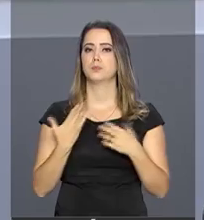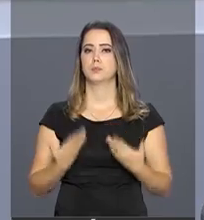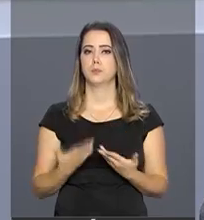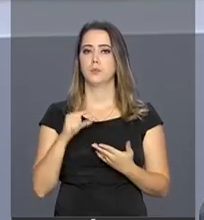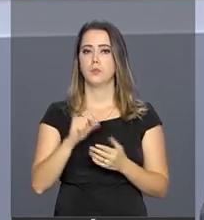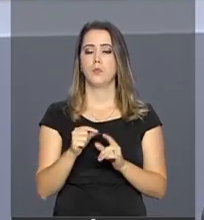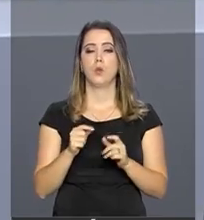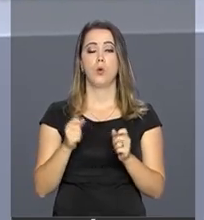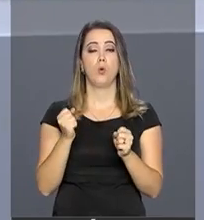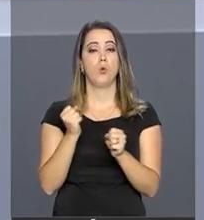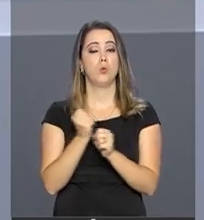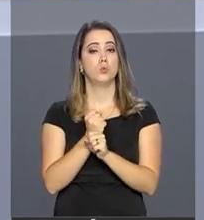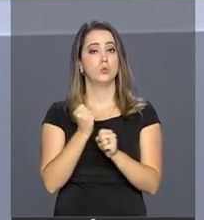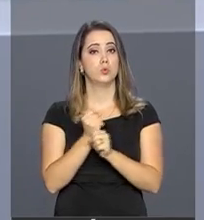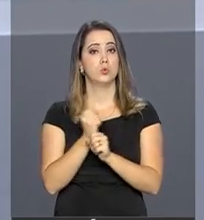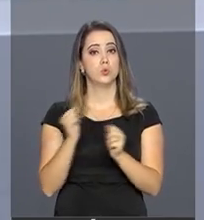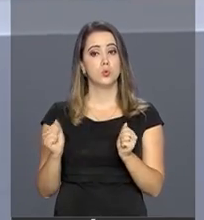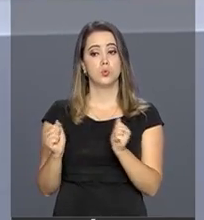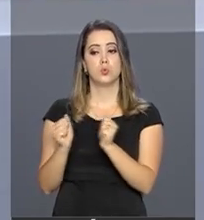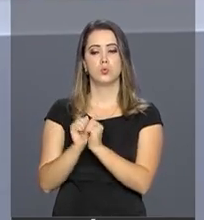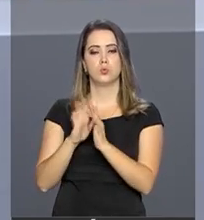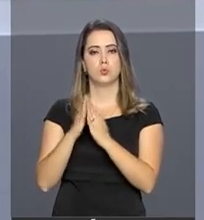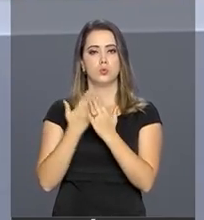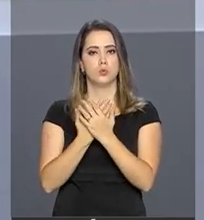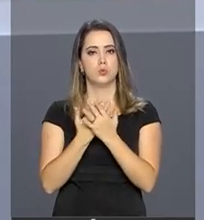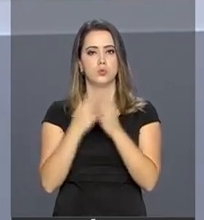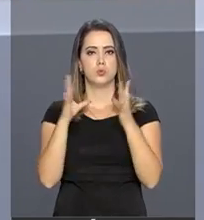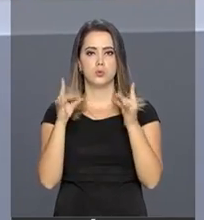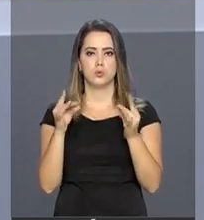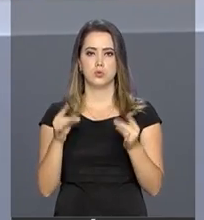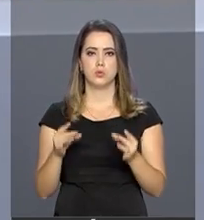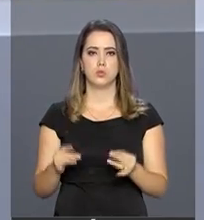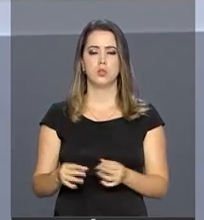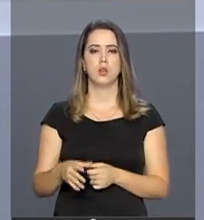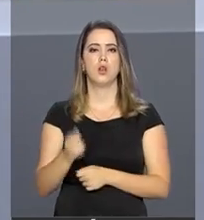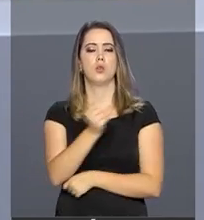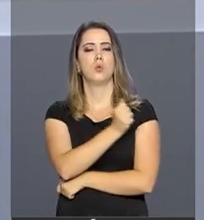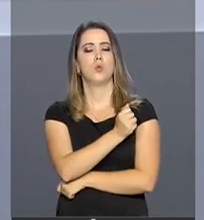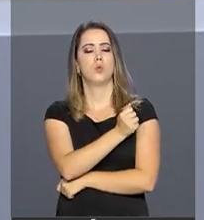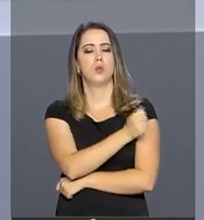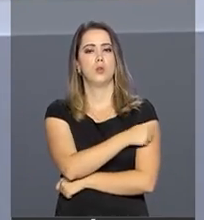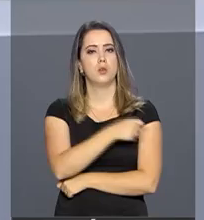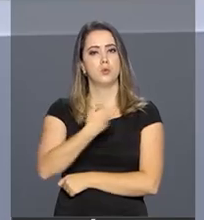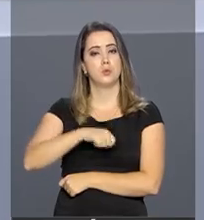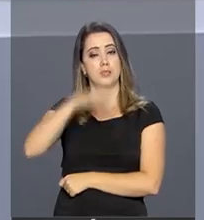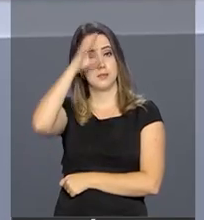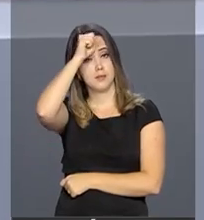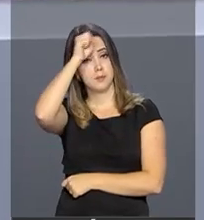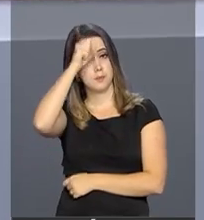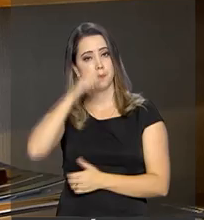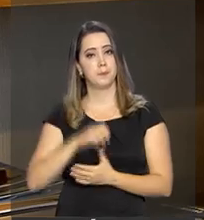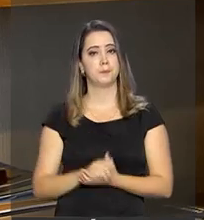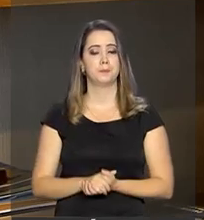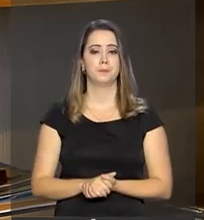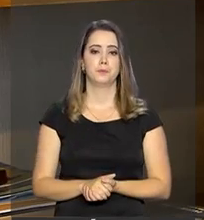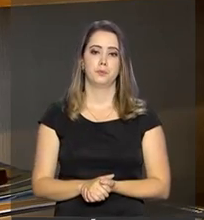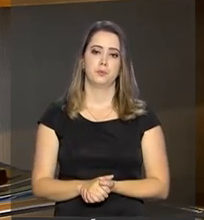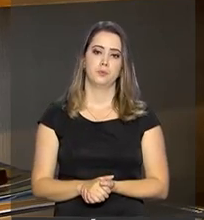curricular traz de forma detalhada o que o aluno deverá saber ao concluir cada série escolar